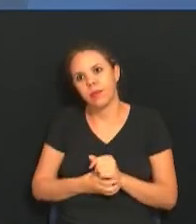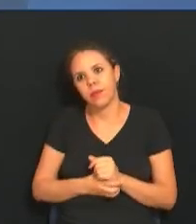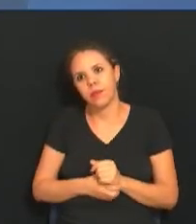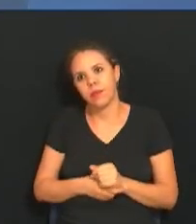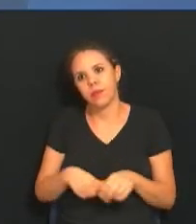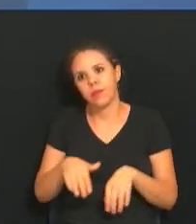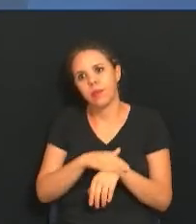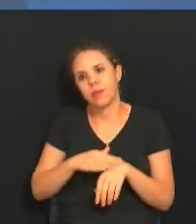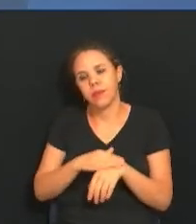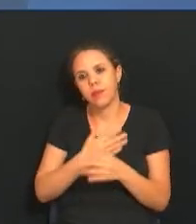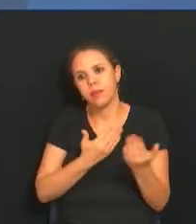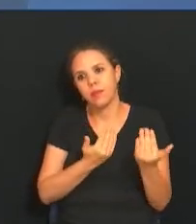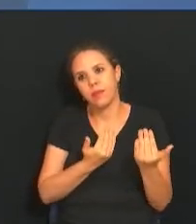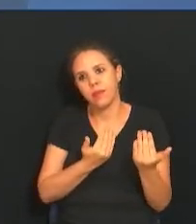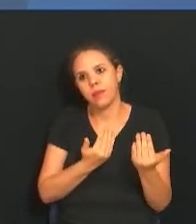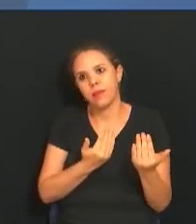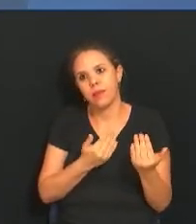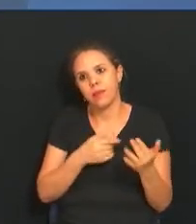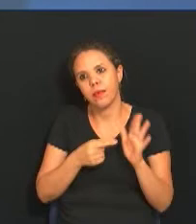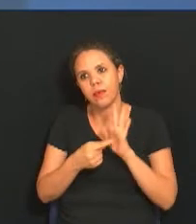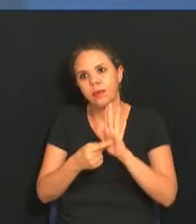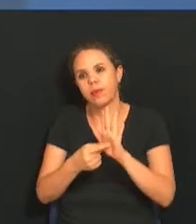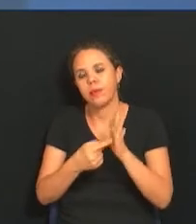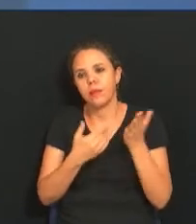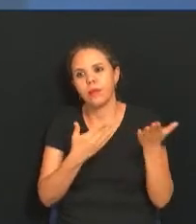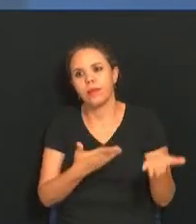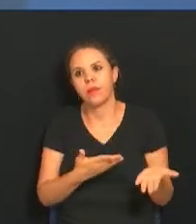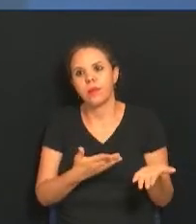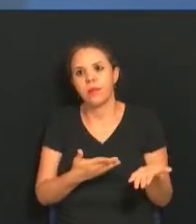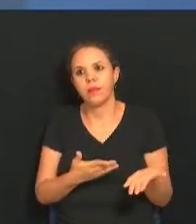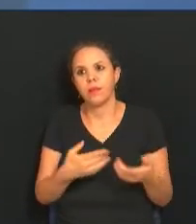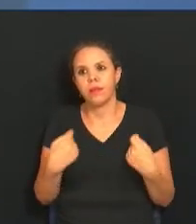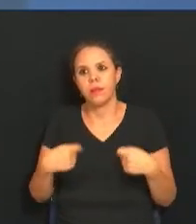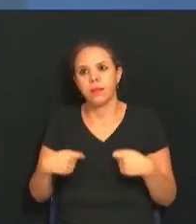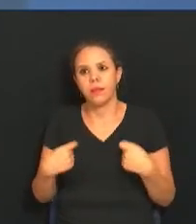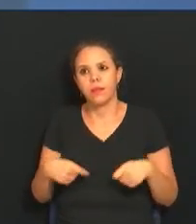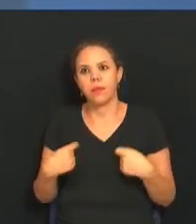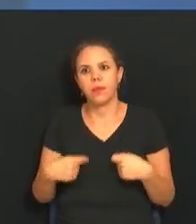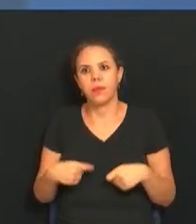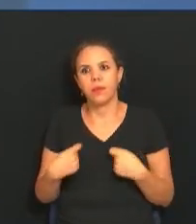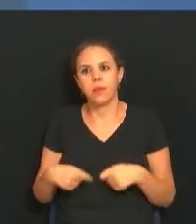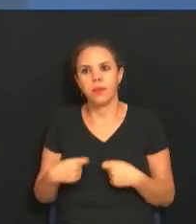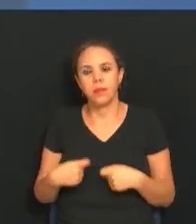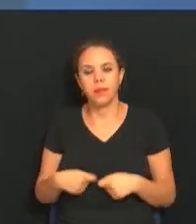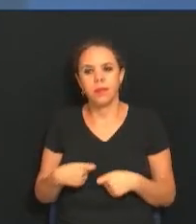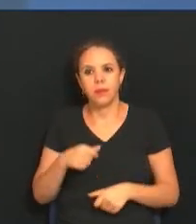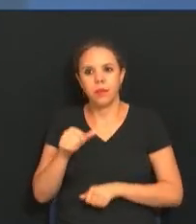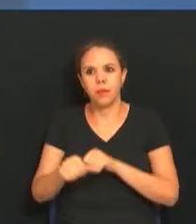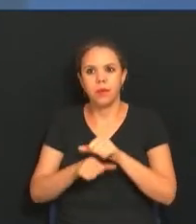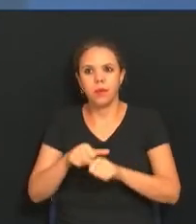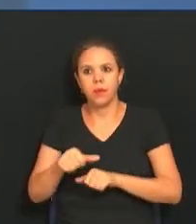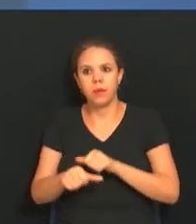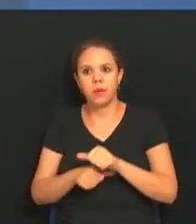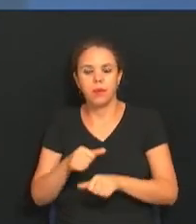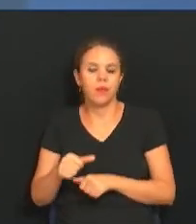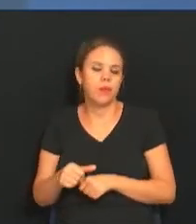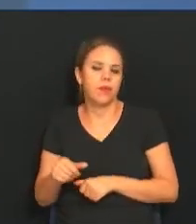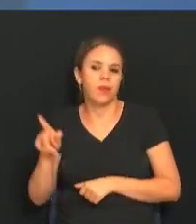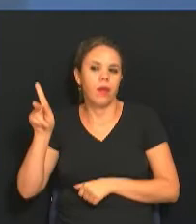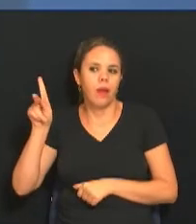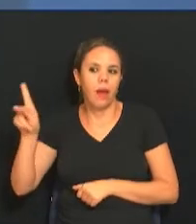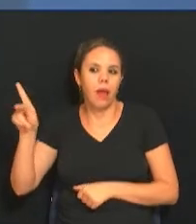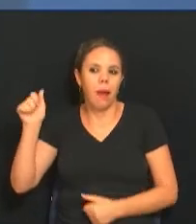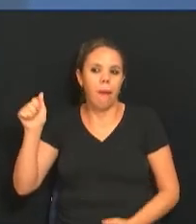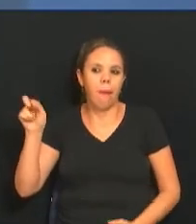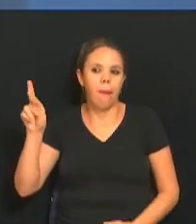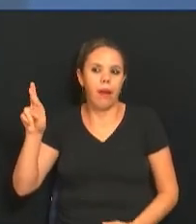conversando com a juventude mostrou para nós a necessidade de tornar o parkour